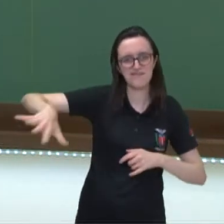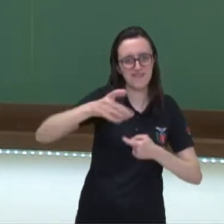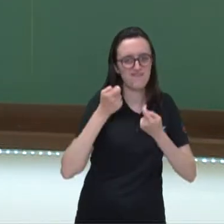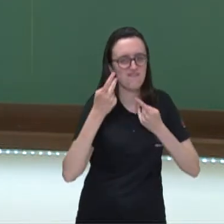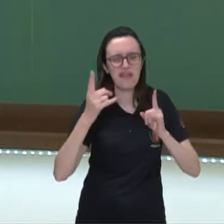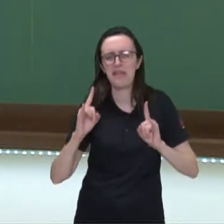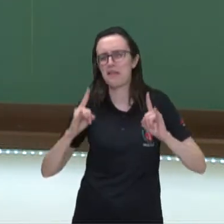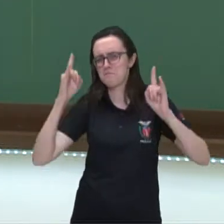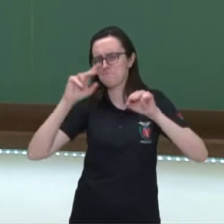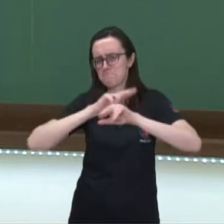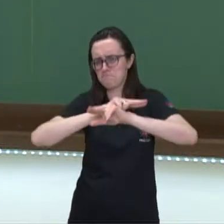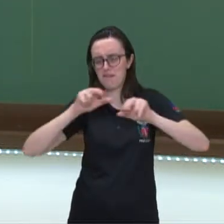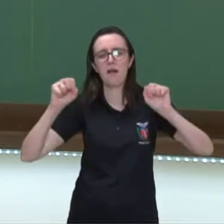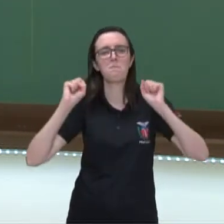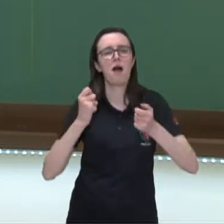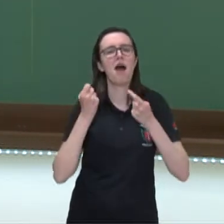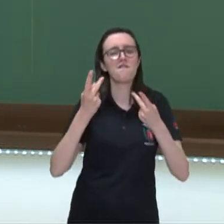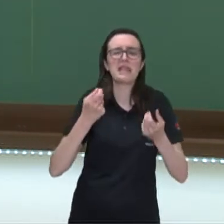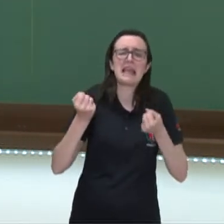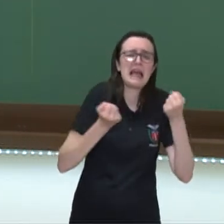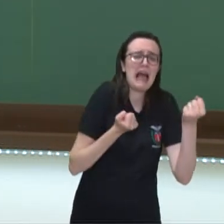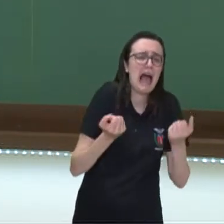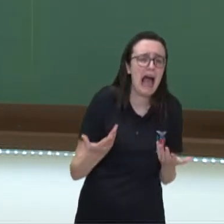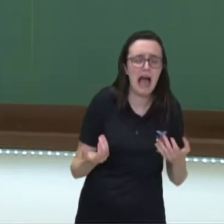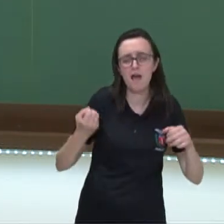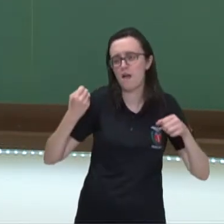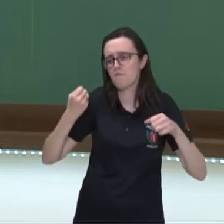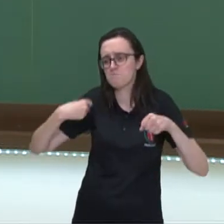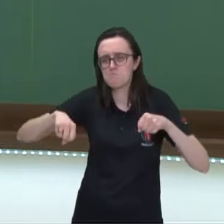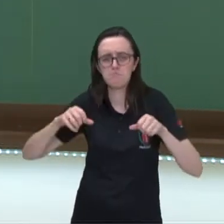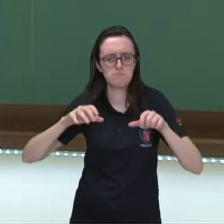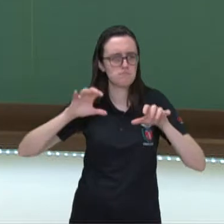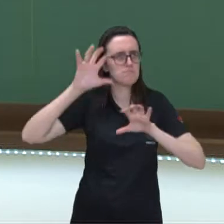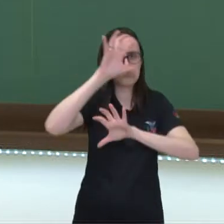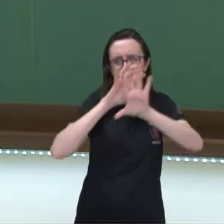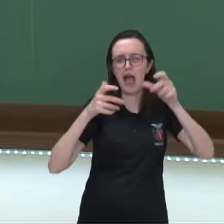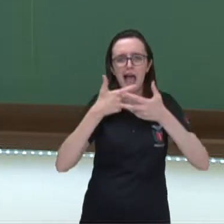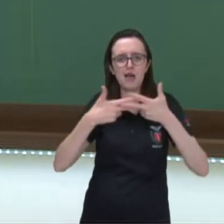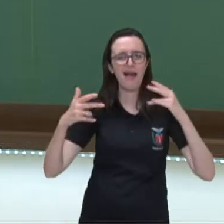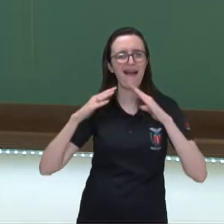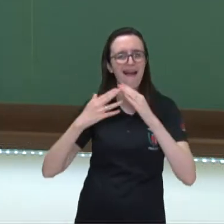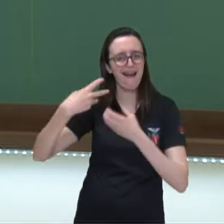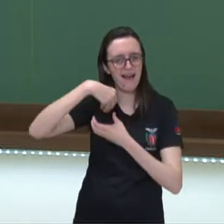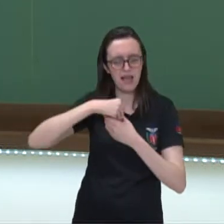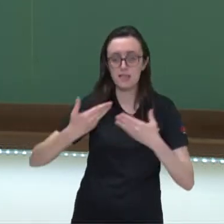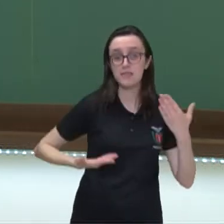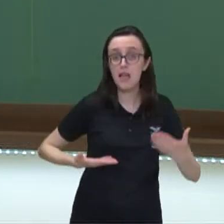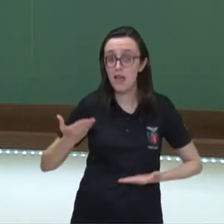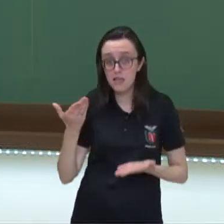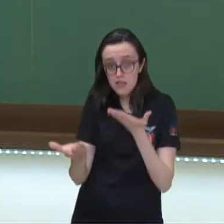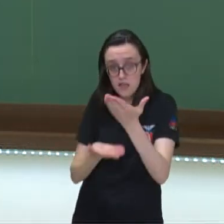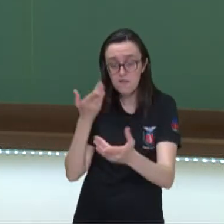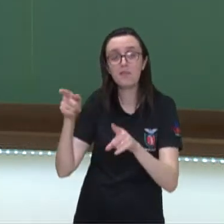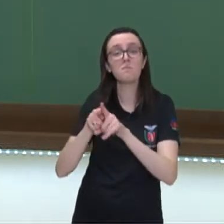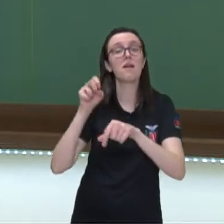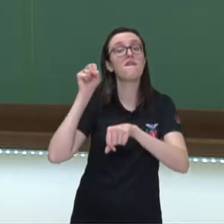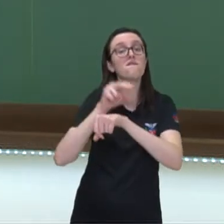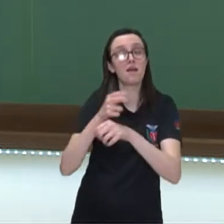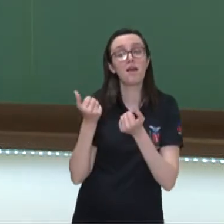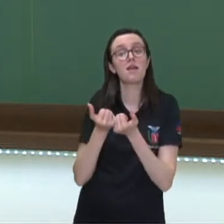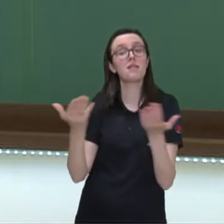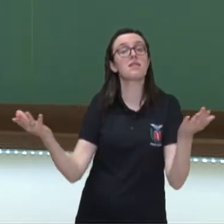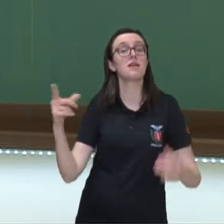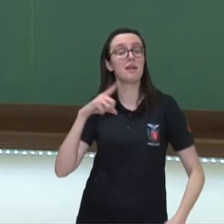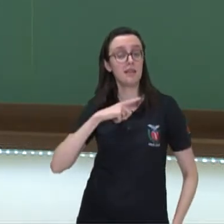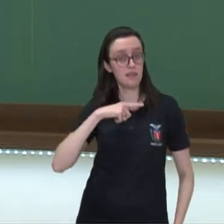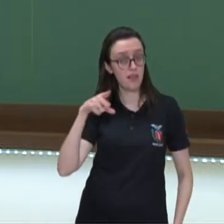apartamentos, enfim. Podem ser vendidos carros, móveis, várias coisas, serviços, empregos que são